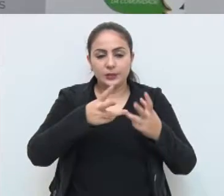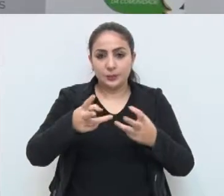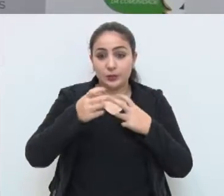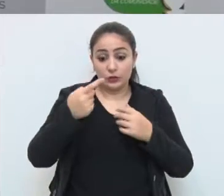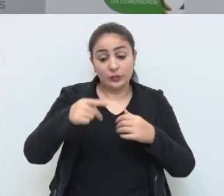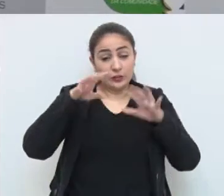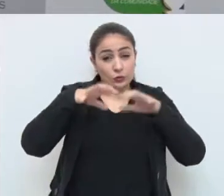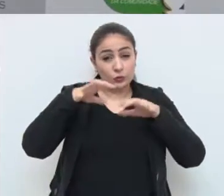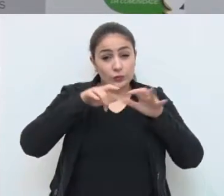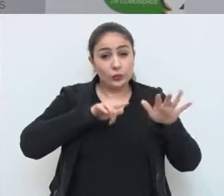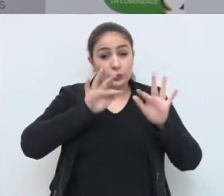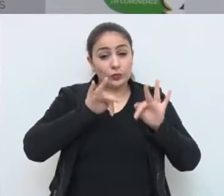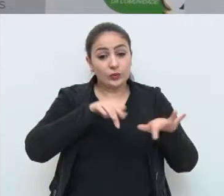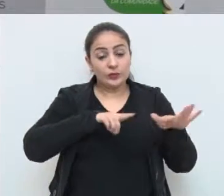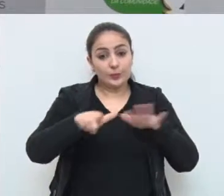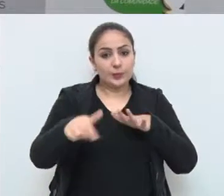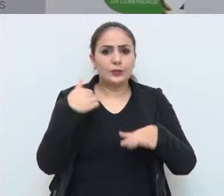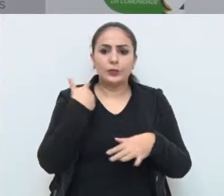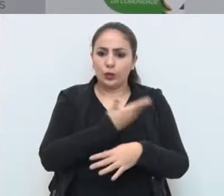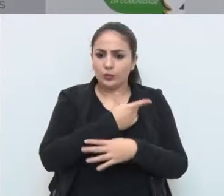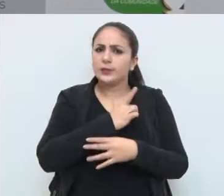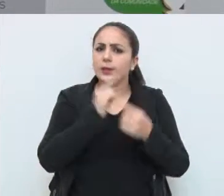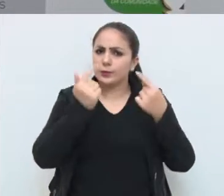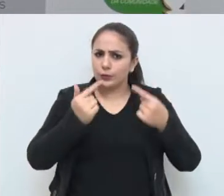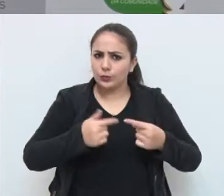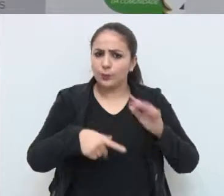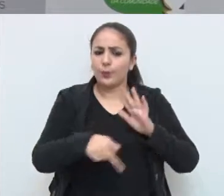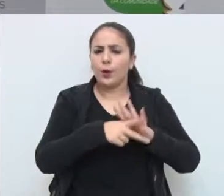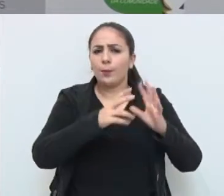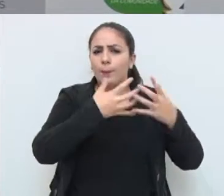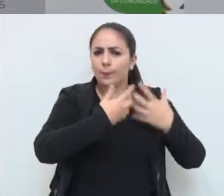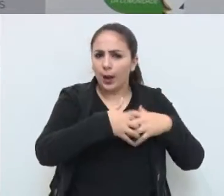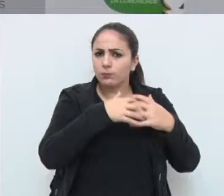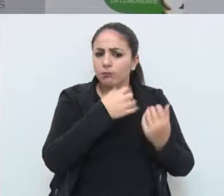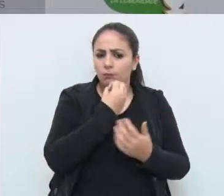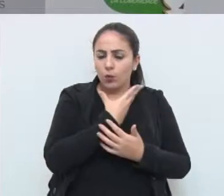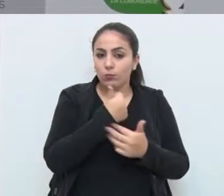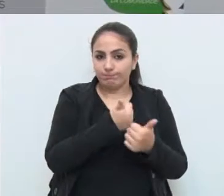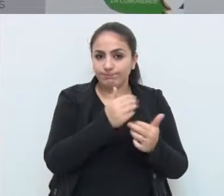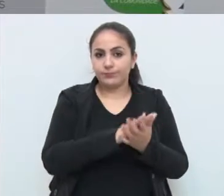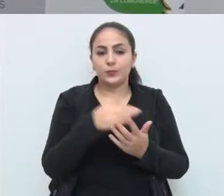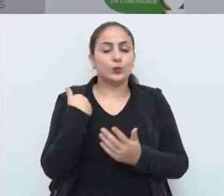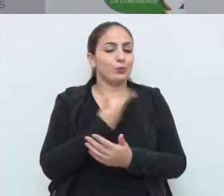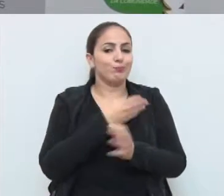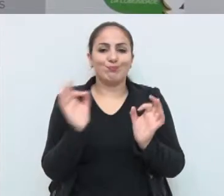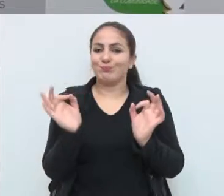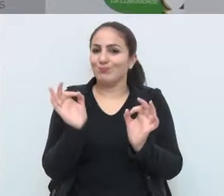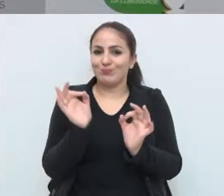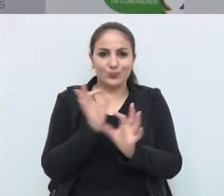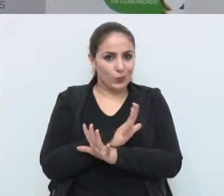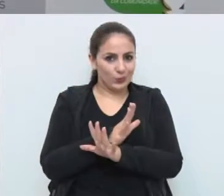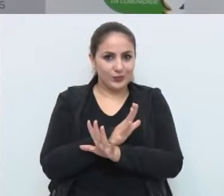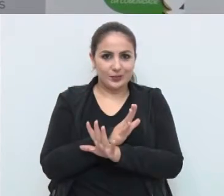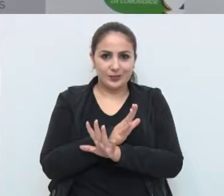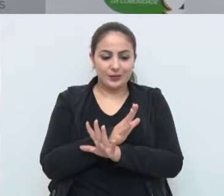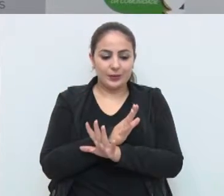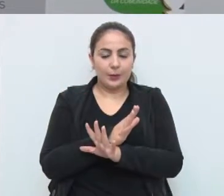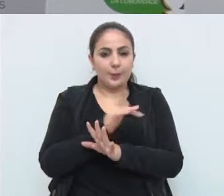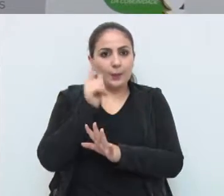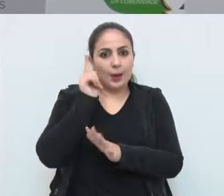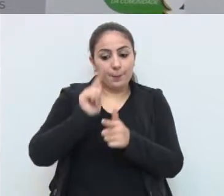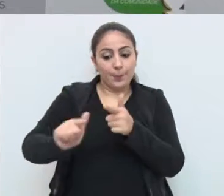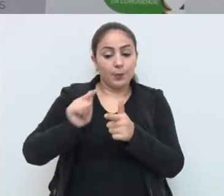que com essa chuva do final de semana, por mais que nós tenhamos uma estrutura de parque de máquinas muito boa, nós não estamos preparados